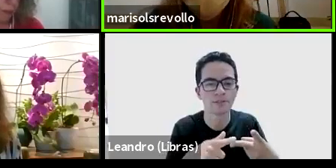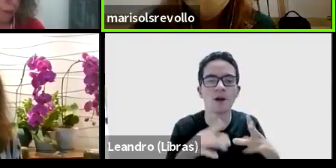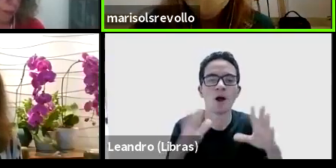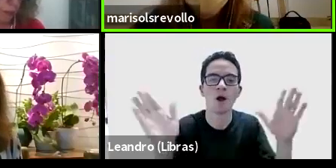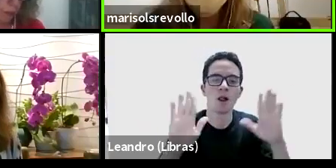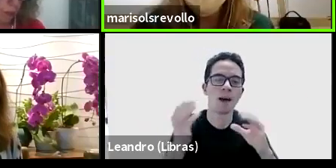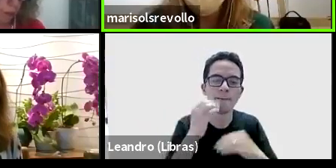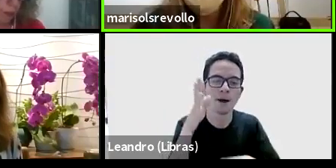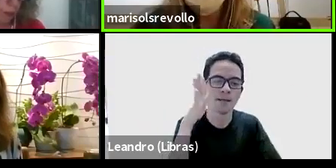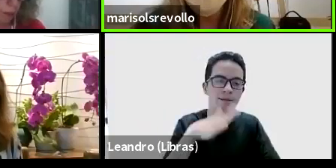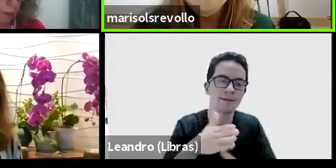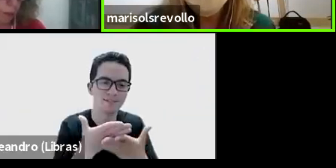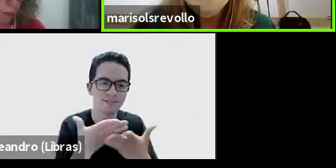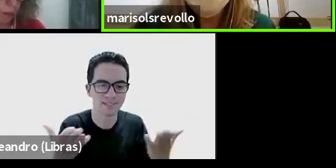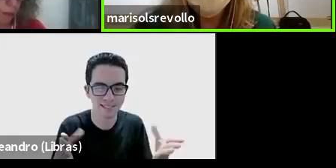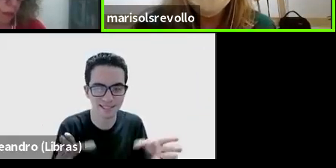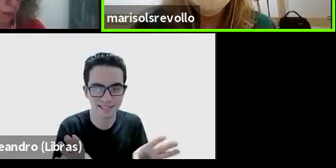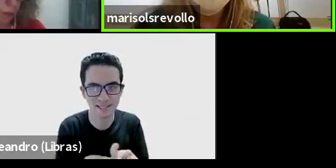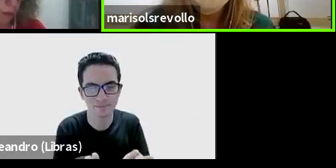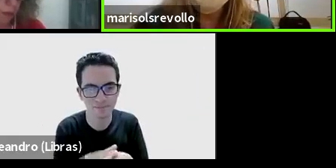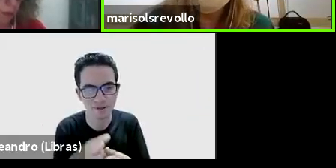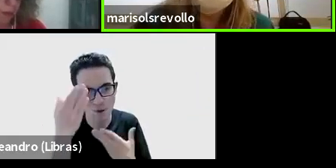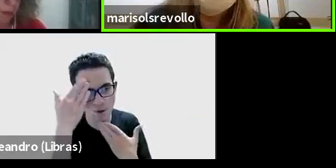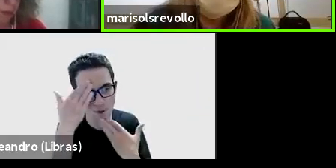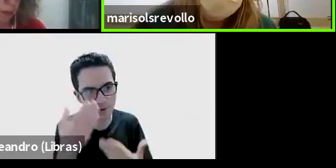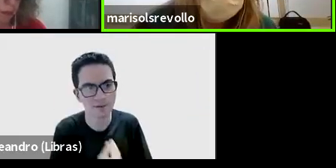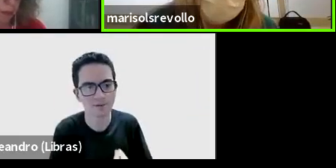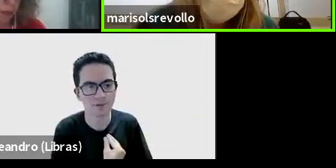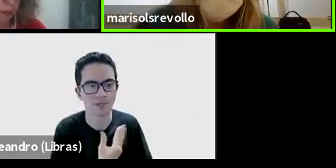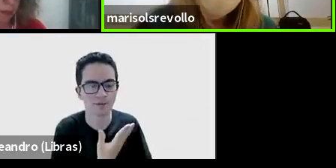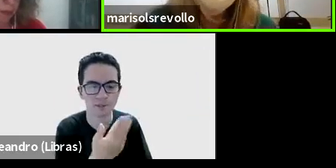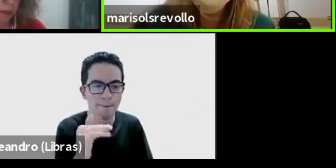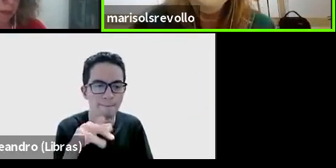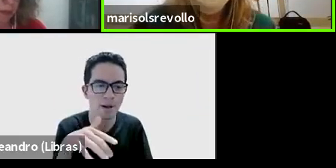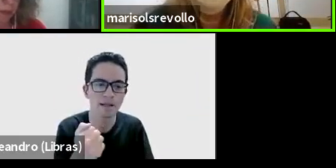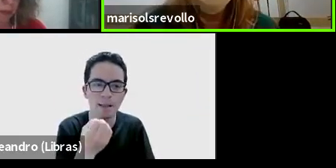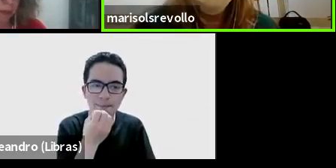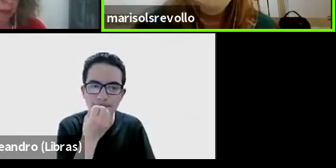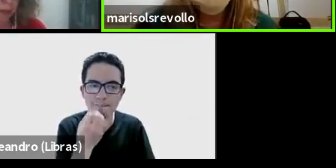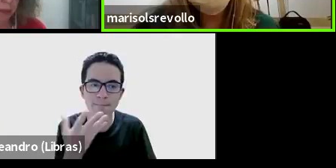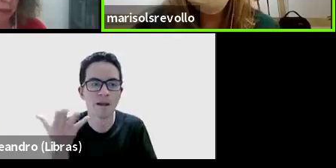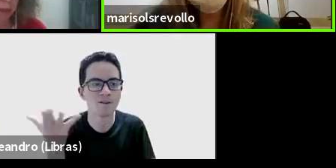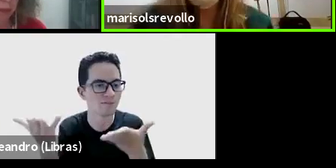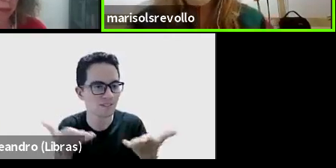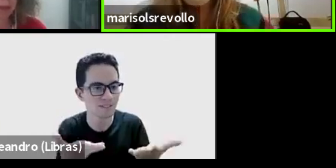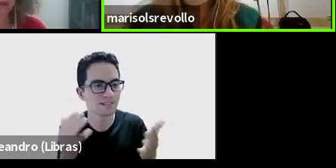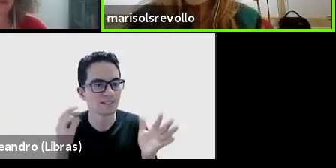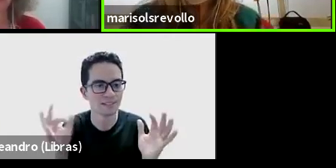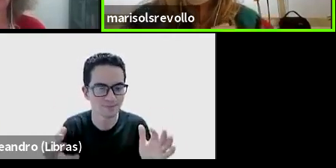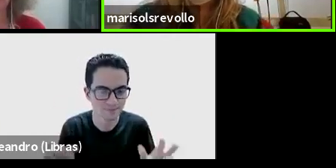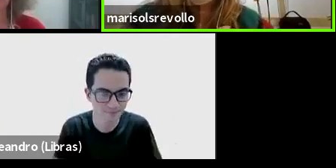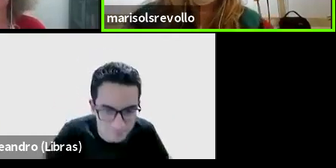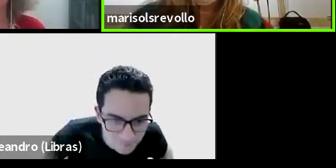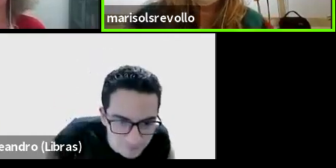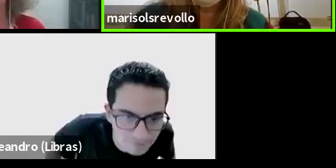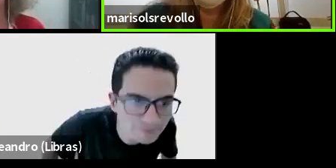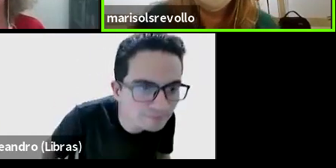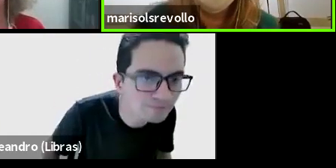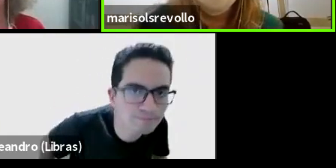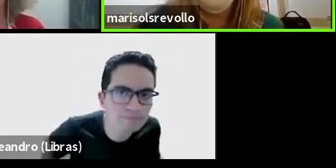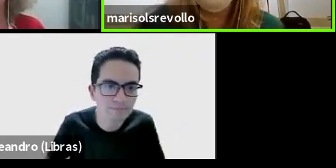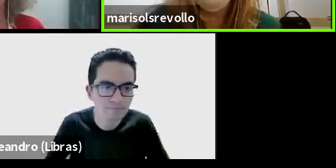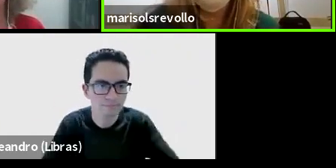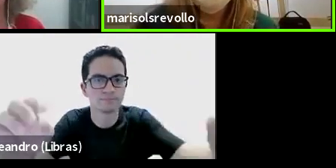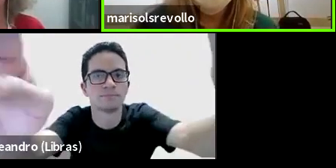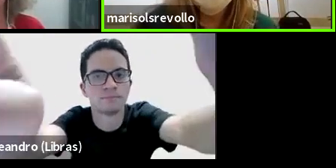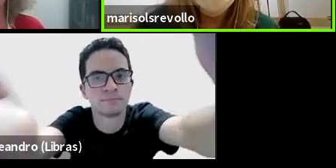a todos. Obrigada pela presença, Maísa, bem-vinda. Você começou a falar, meu coração também já começou aqui a